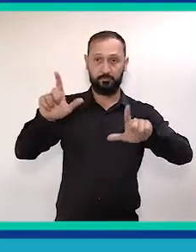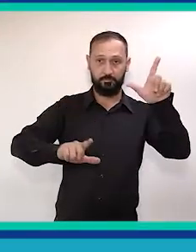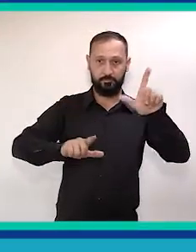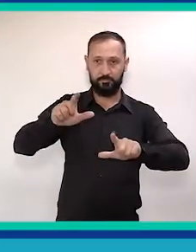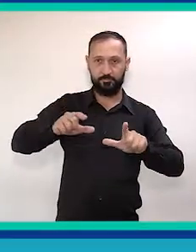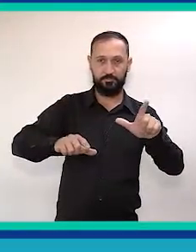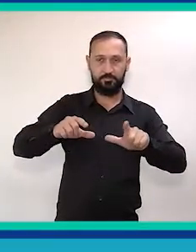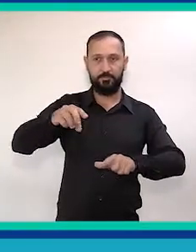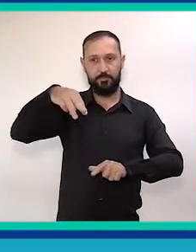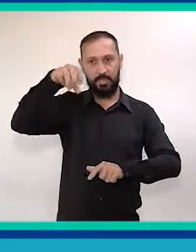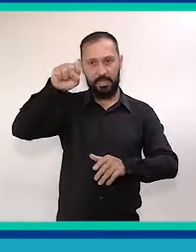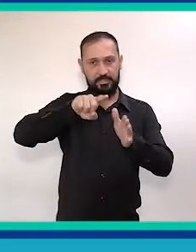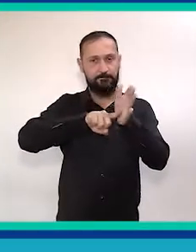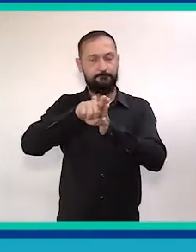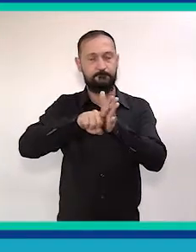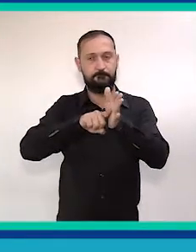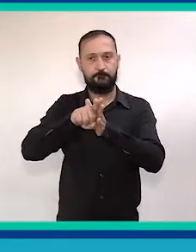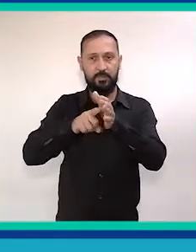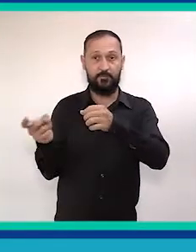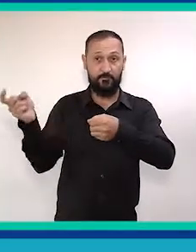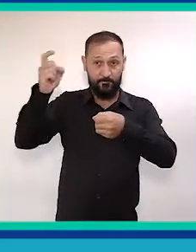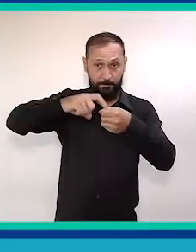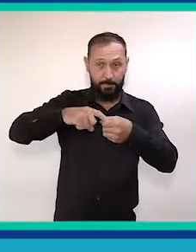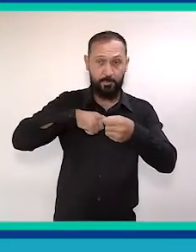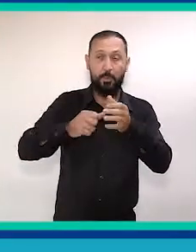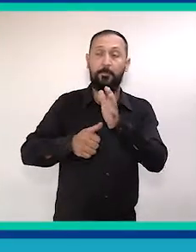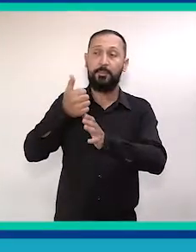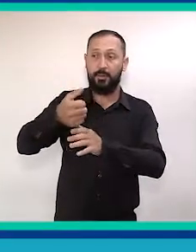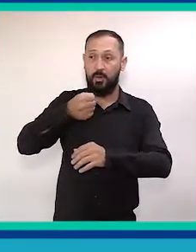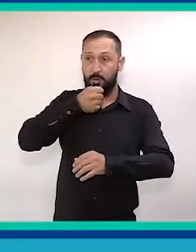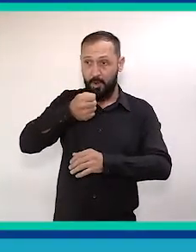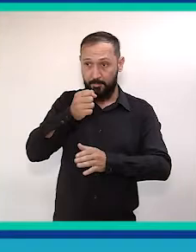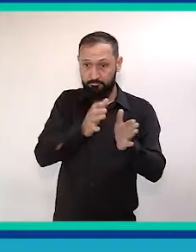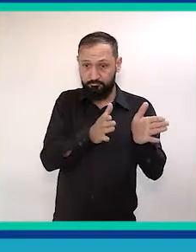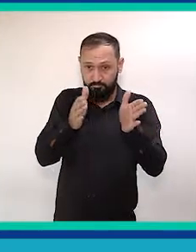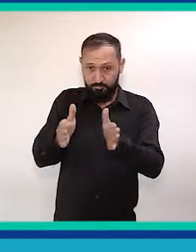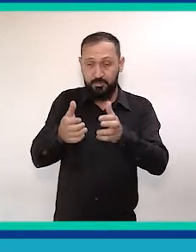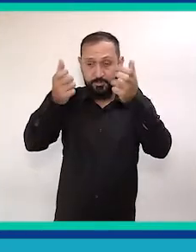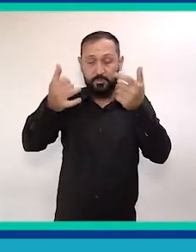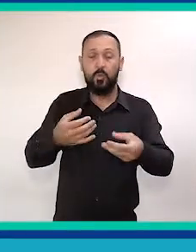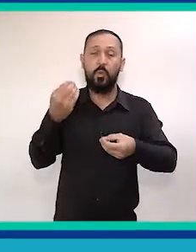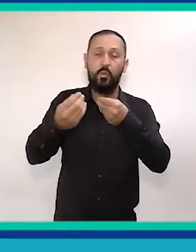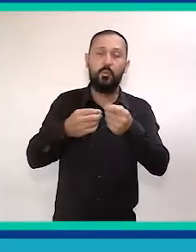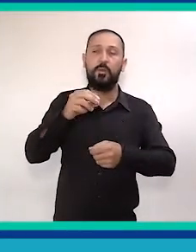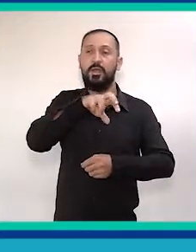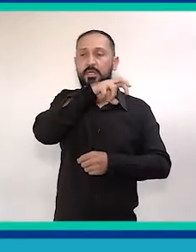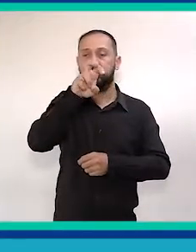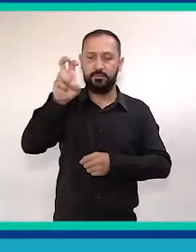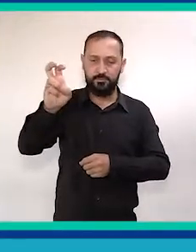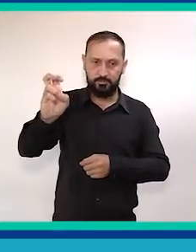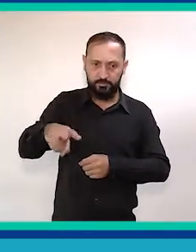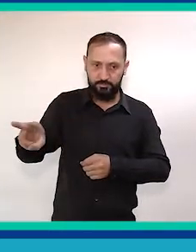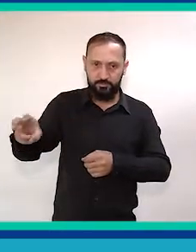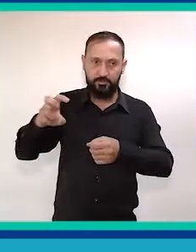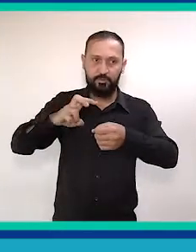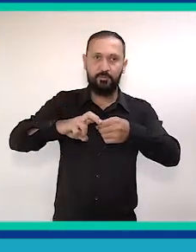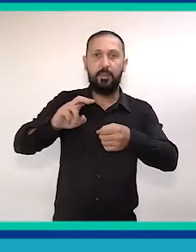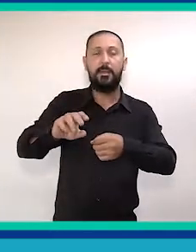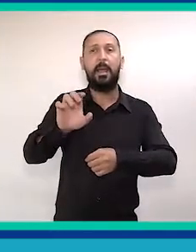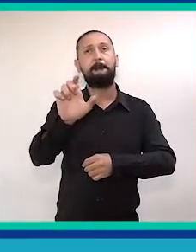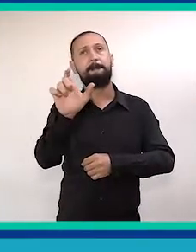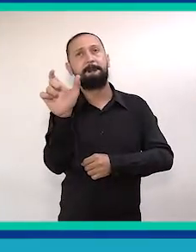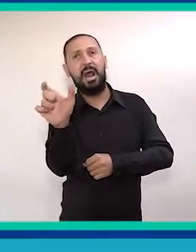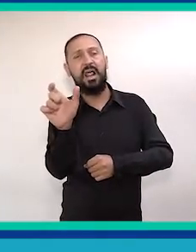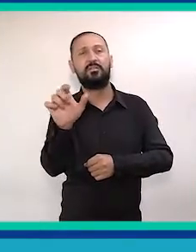Bom, voltamos com o MS Pesquisa. O Breno estava falando no nosso primeiro bloco da entrevista sobre a extração, aí depois ele